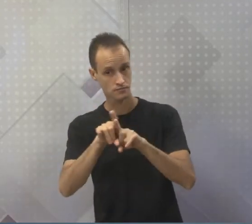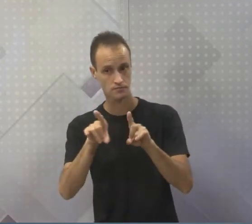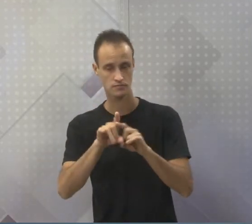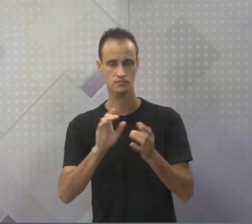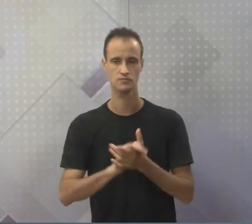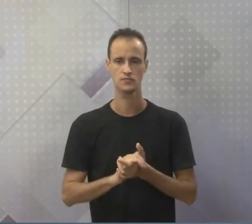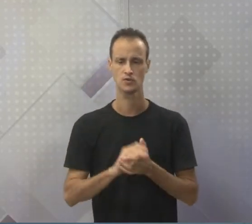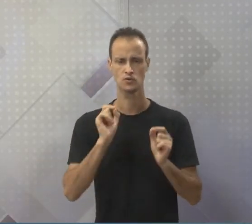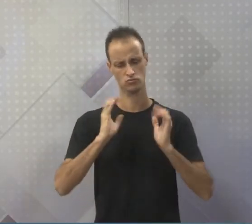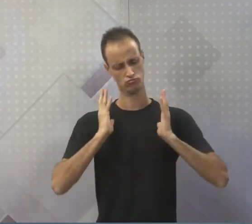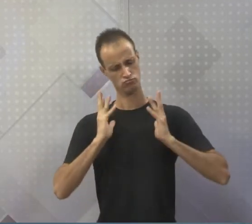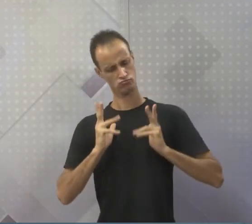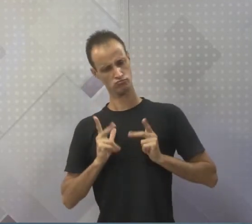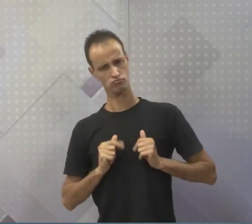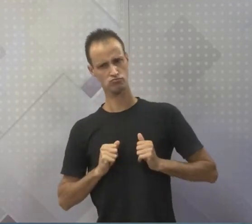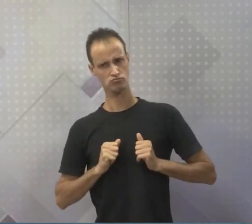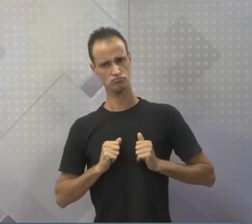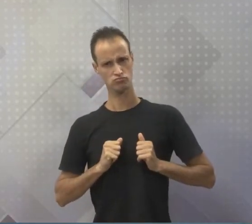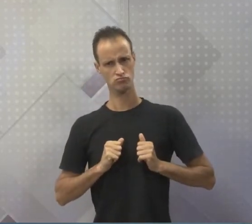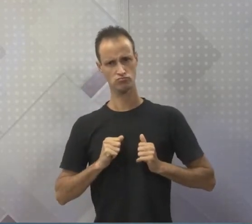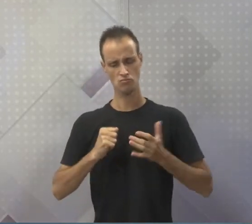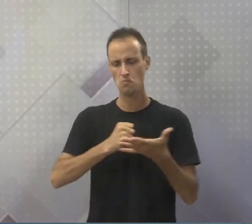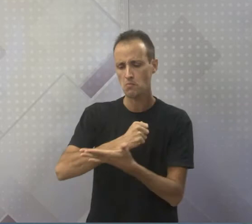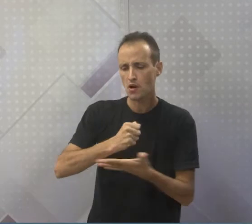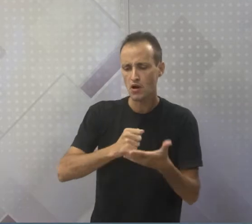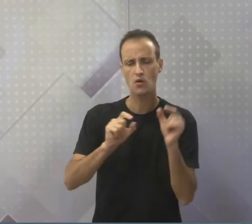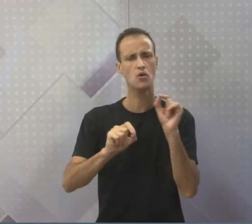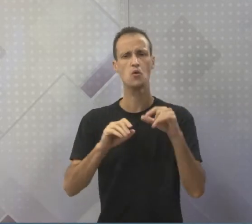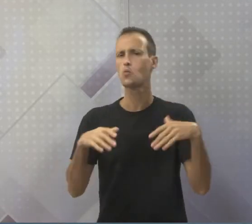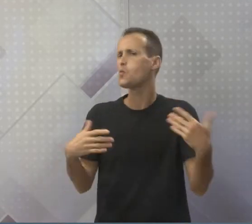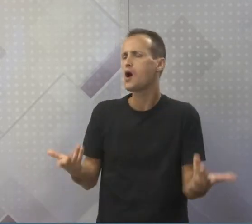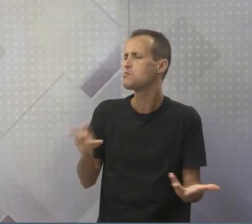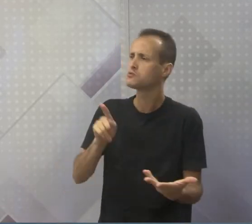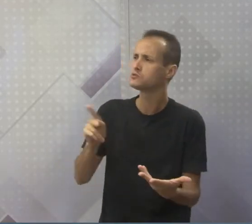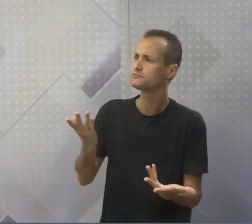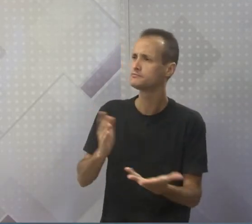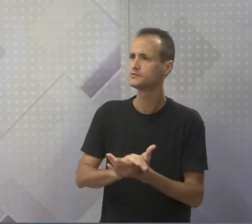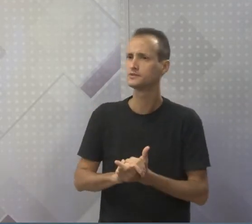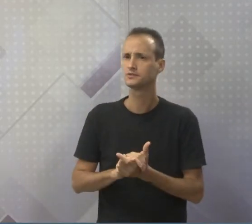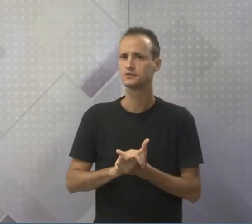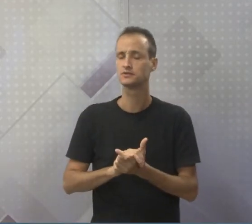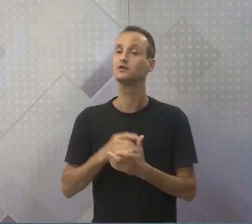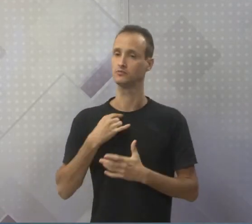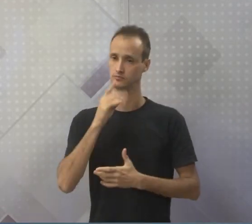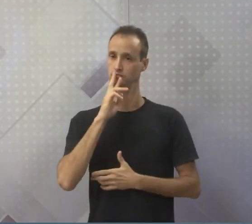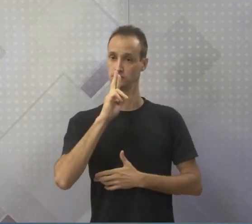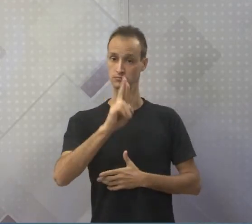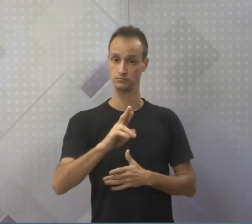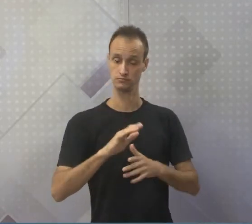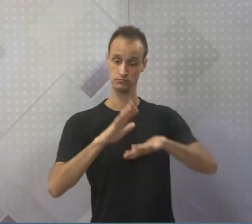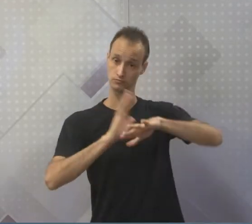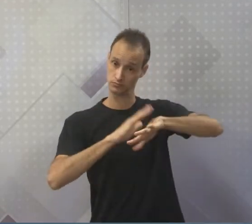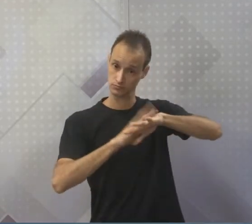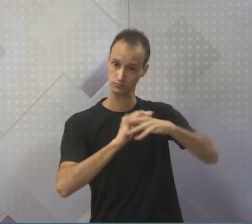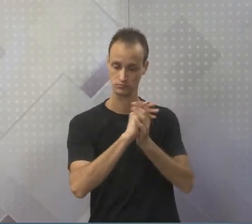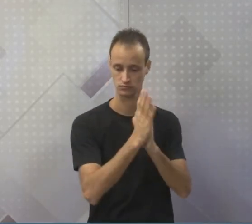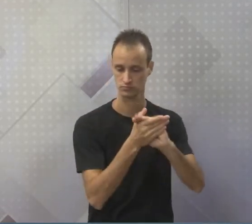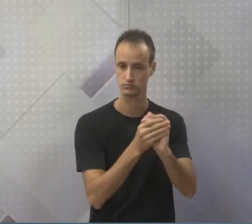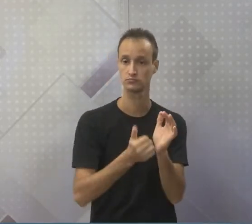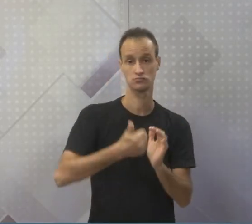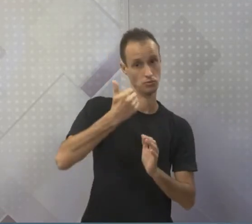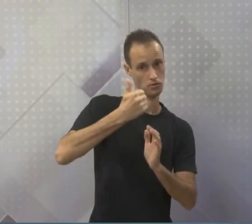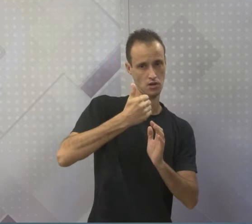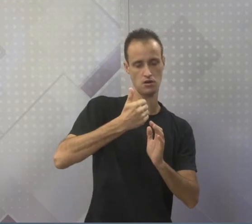medidas básicas de higiene. Ô, Ângelo, que medidas seriam essas? Eu vou te responder. Lavar as mãos antes de